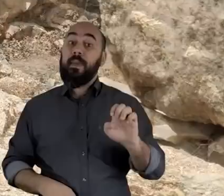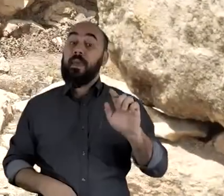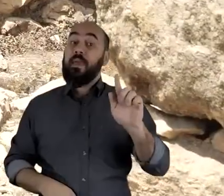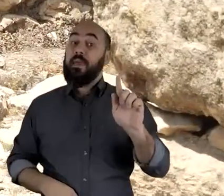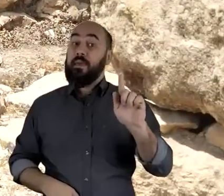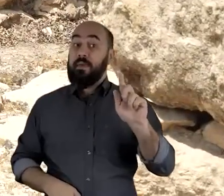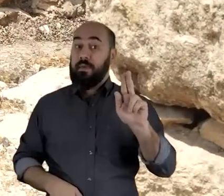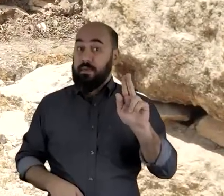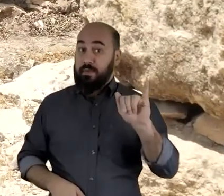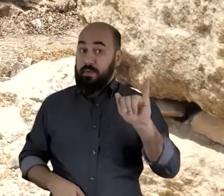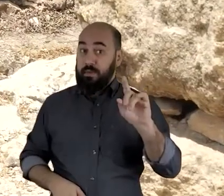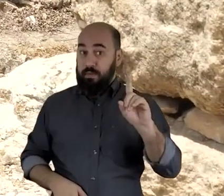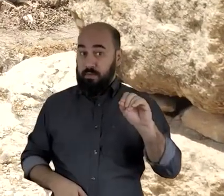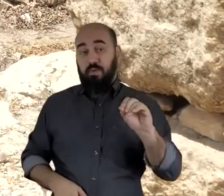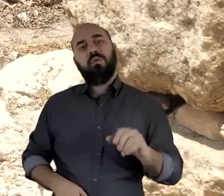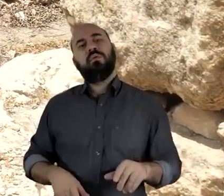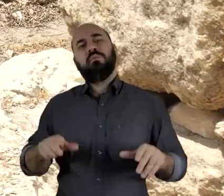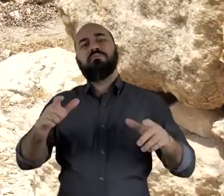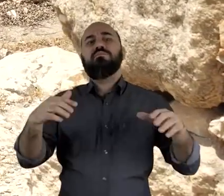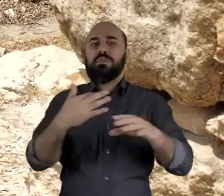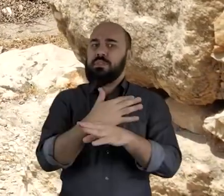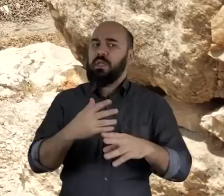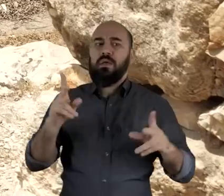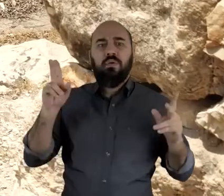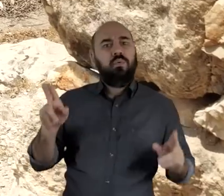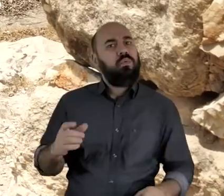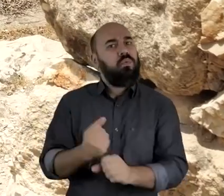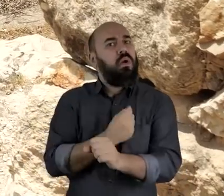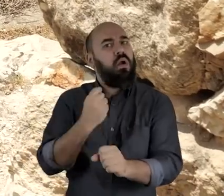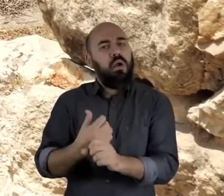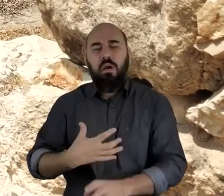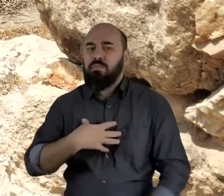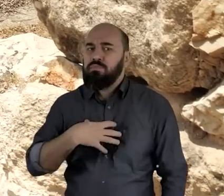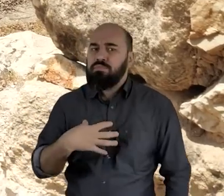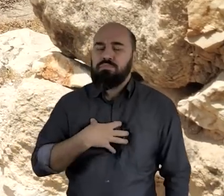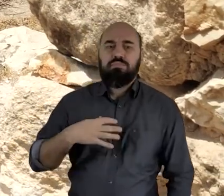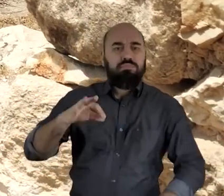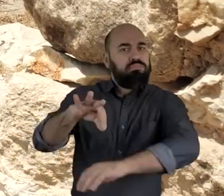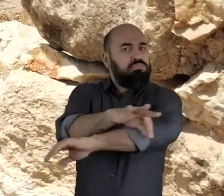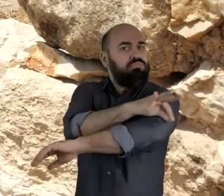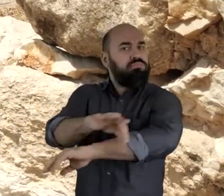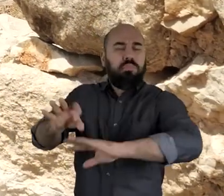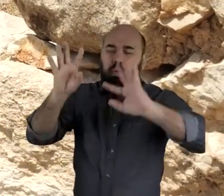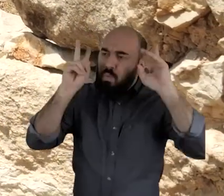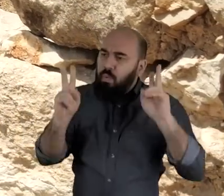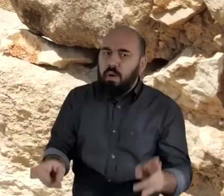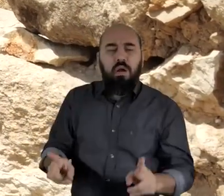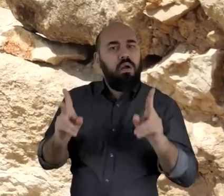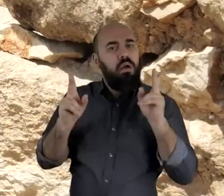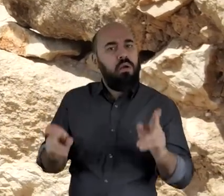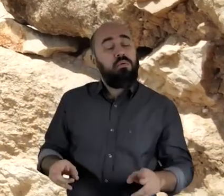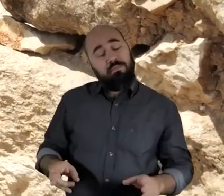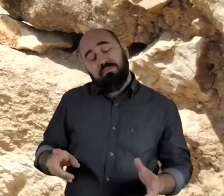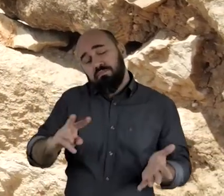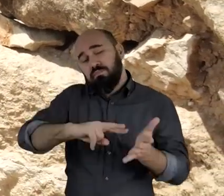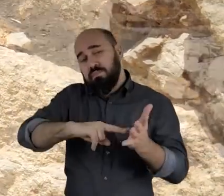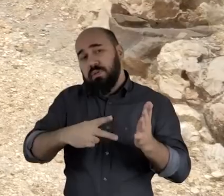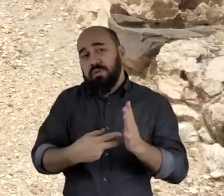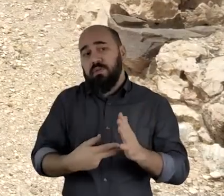3 mencionadas aqui como fazendo parte do complexo construído por Salomão. Então a arquitetura é a mesma, o que